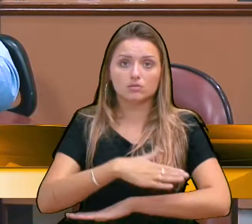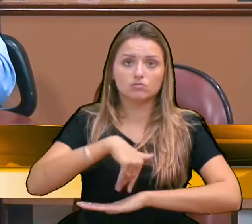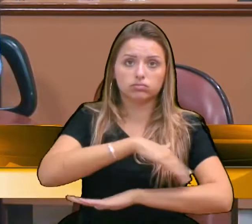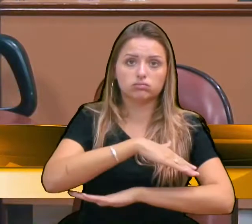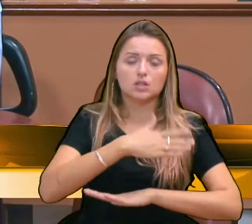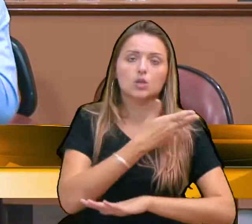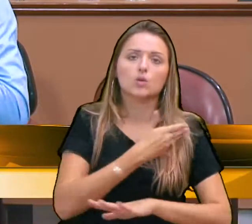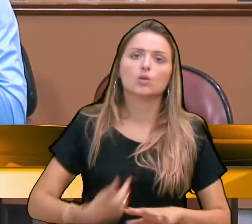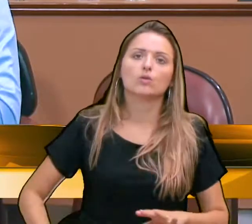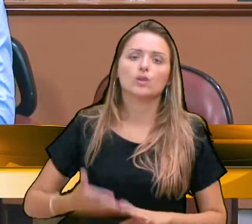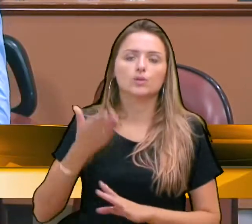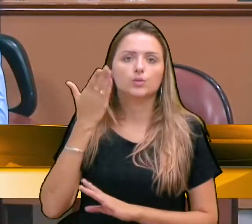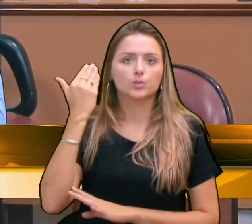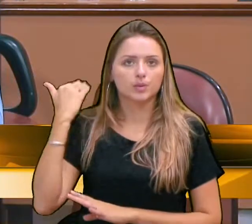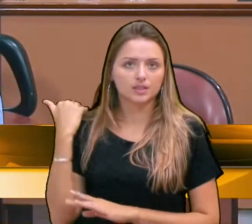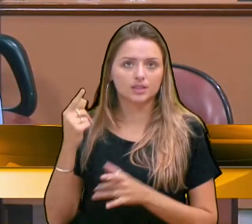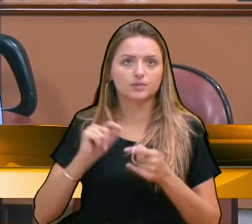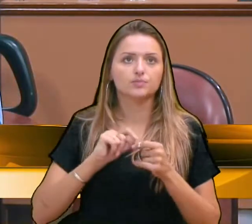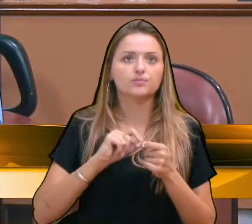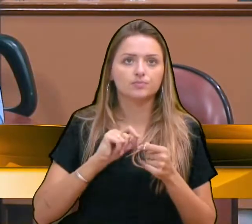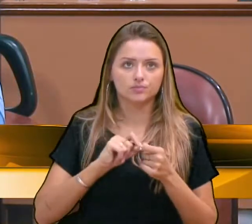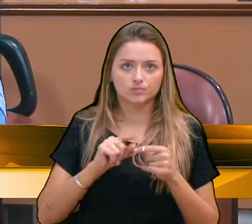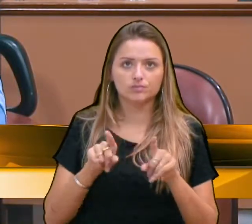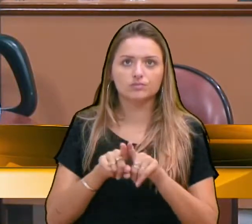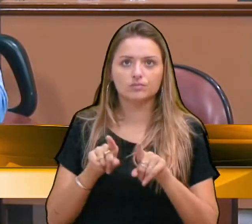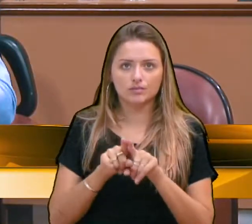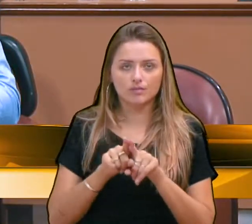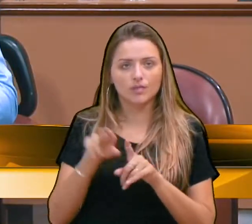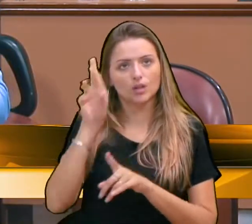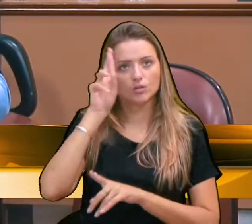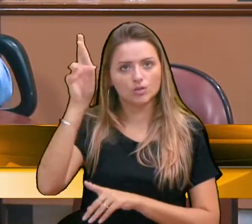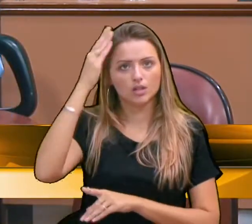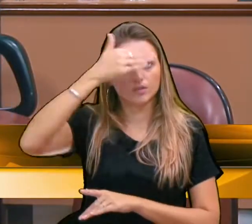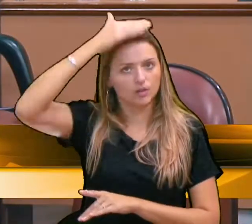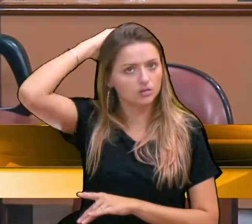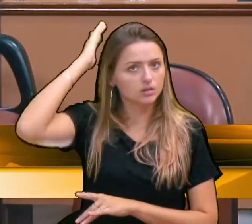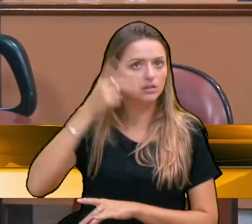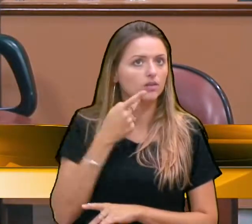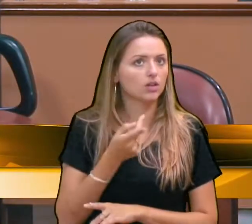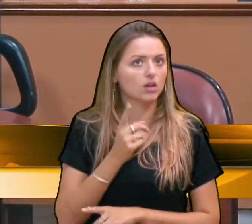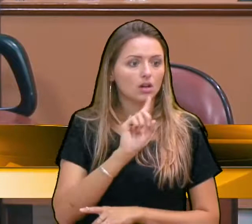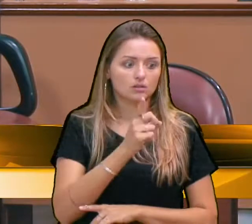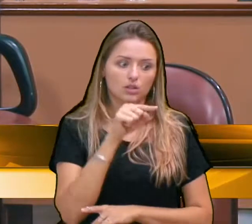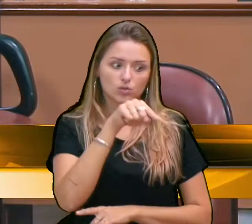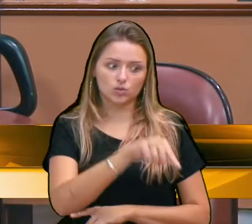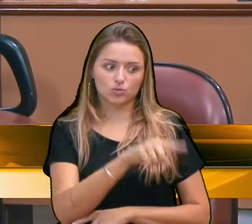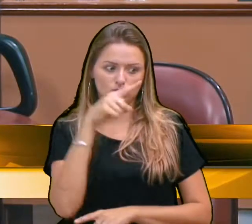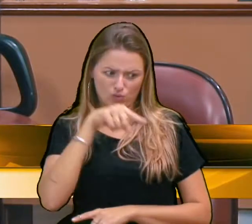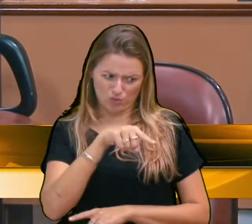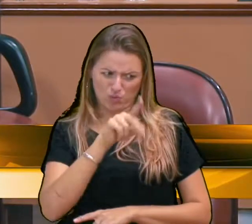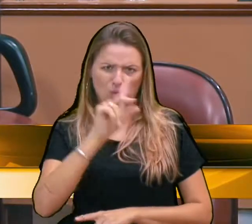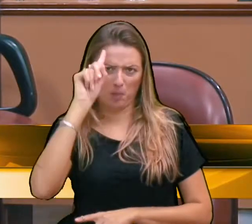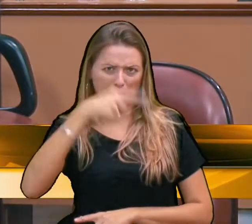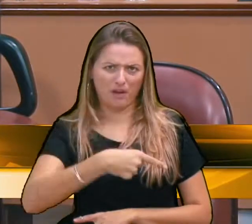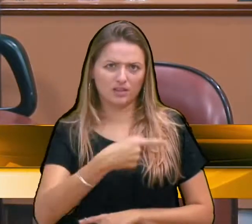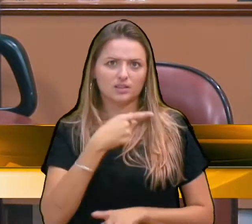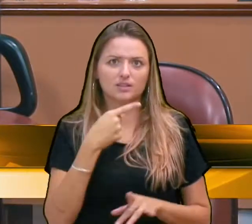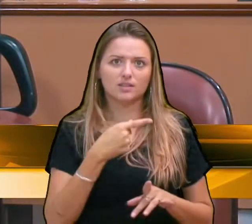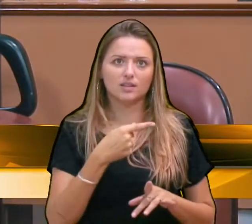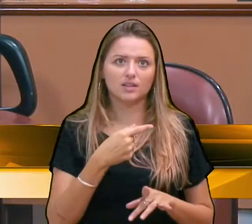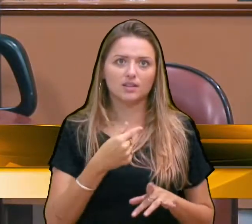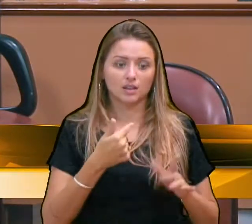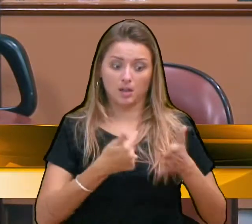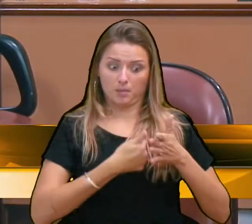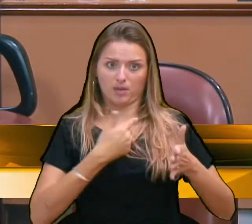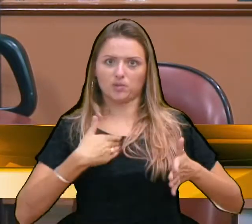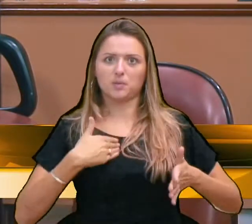naquela época, uma época fizeram isso. E o prefeito Aceu disse: não foi tu que mandou fazer isso aí. Ele me questionou, disse: não,